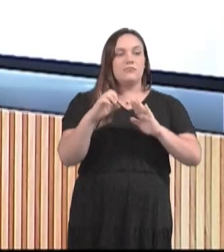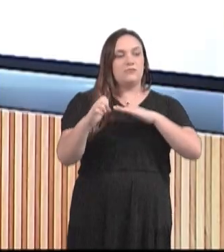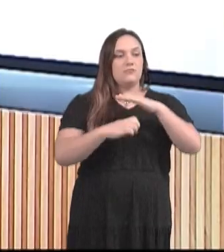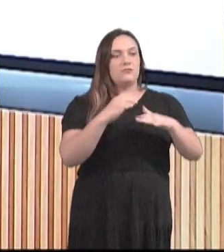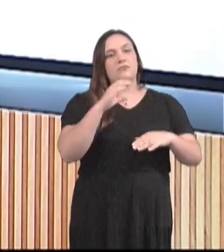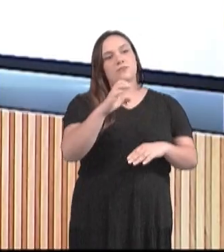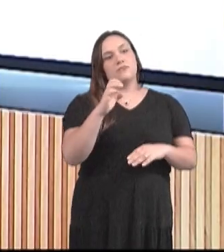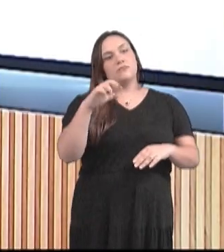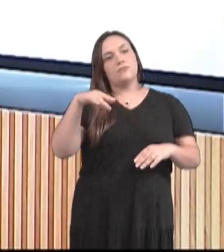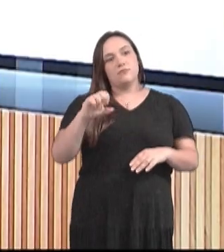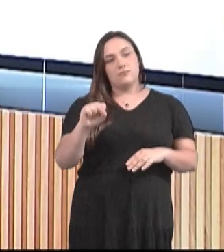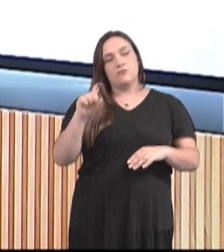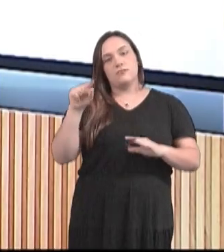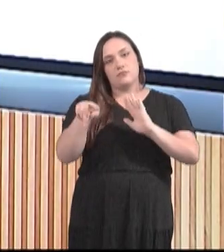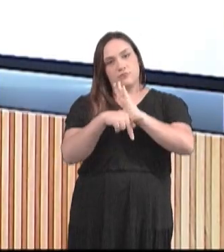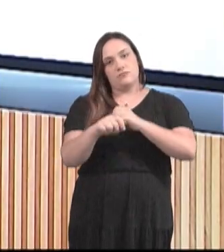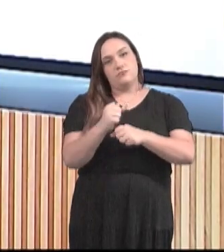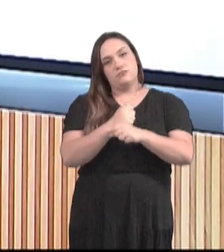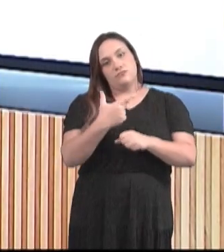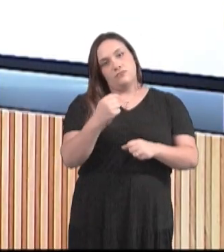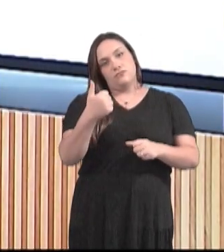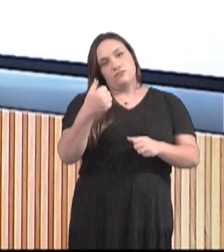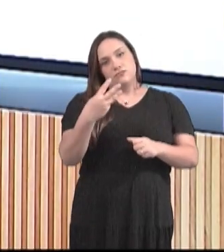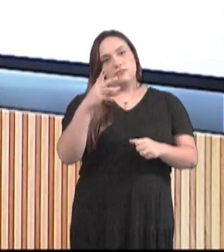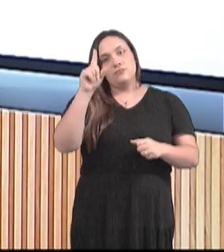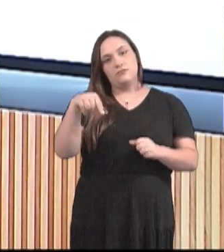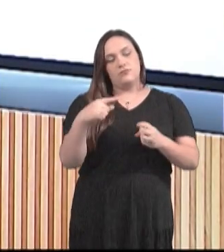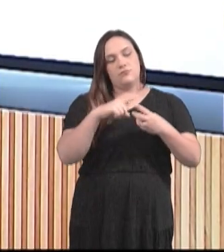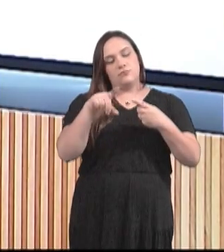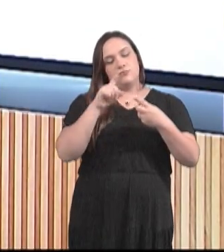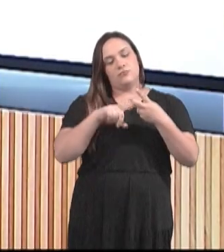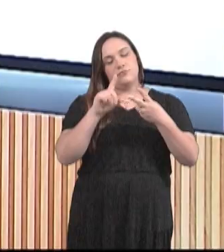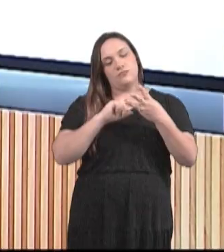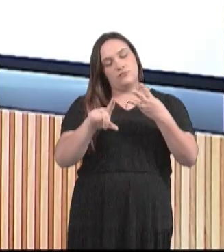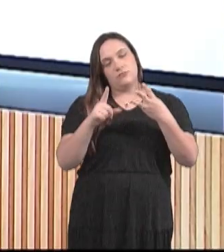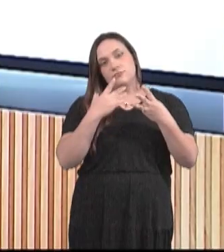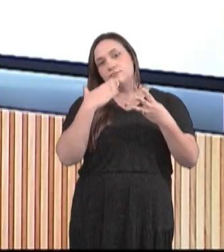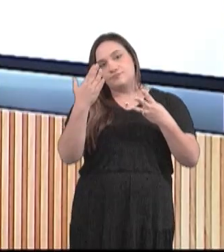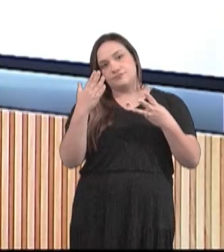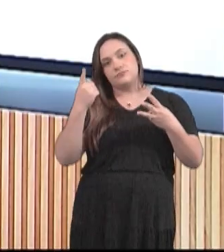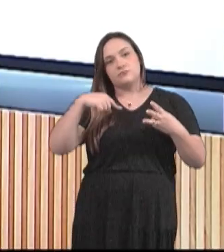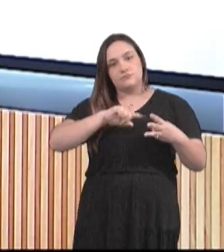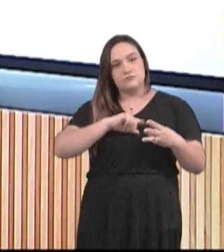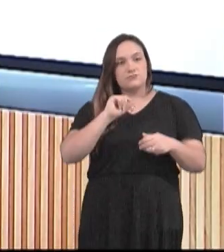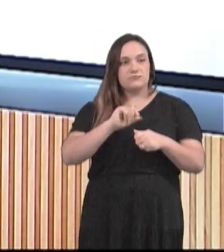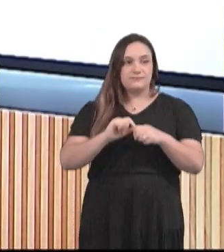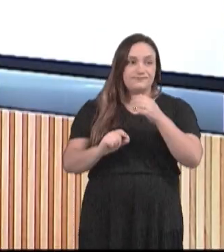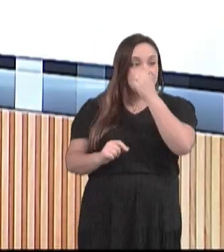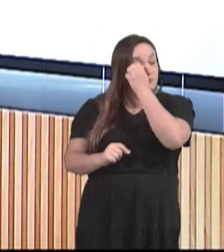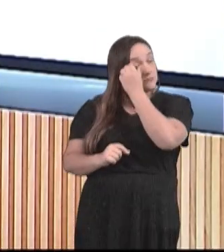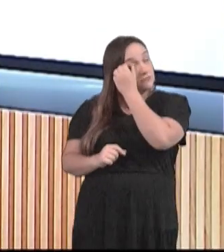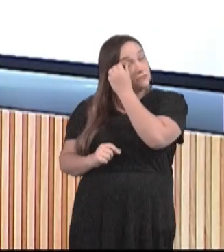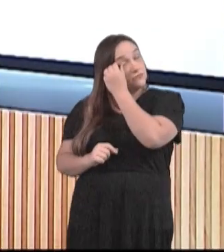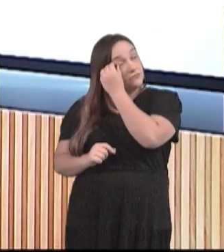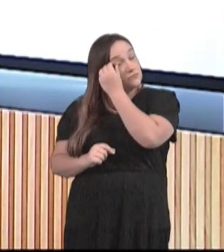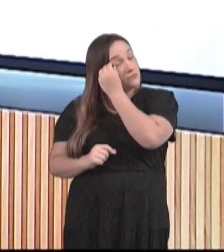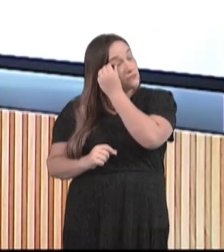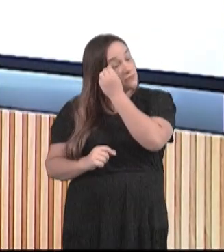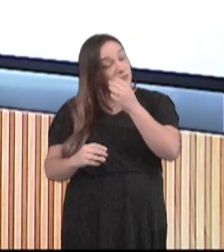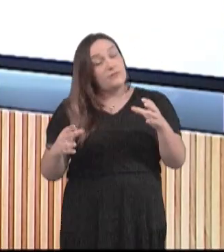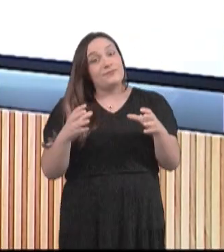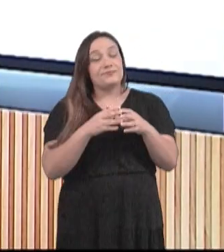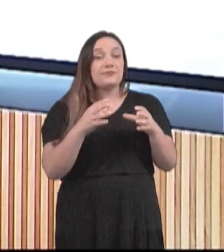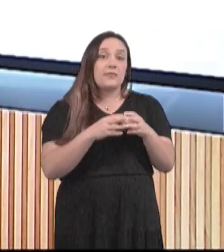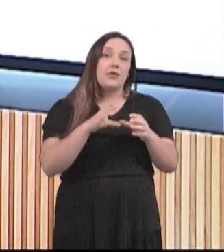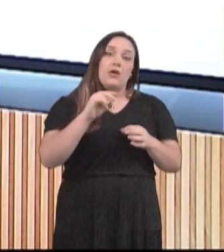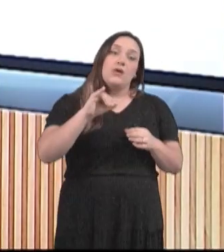Via lá em 2013. Então, são esses 3 pontos, são pedidos, na verdade, da comissão